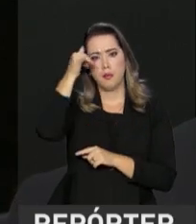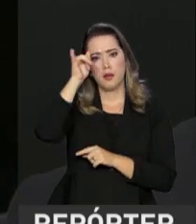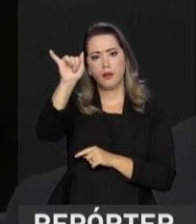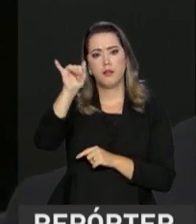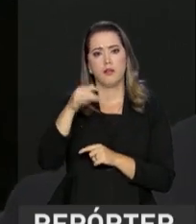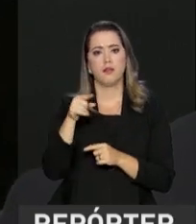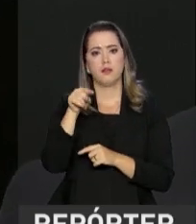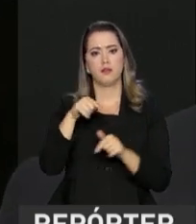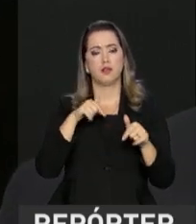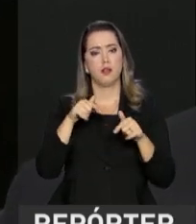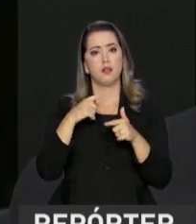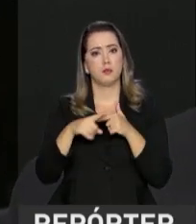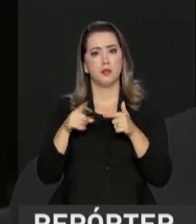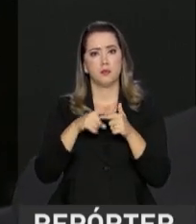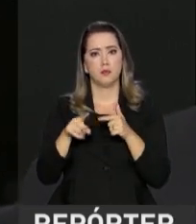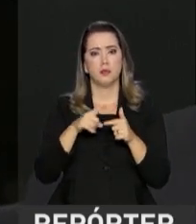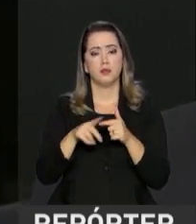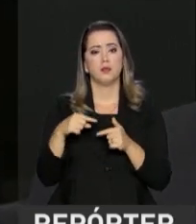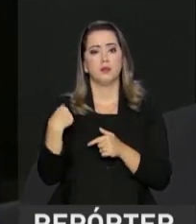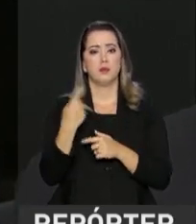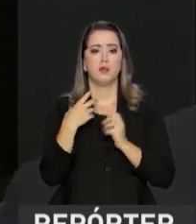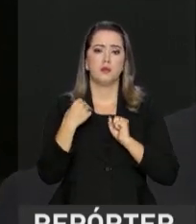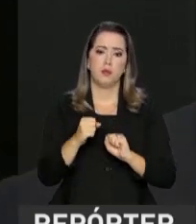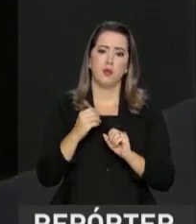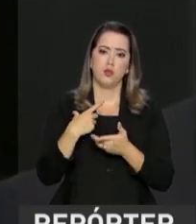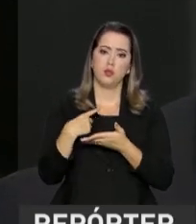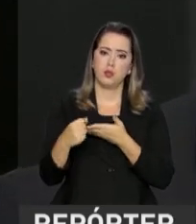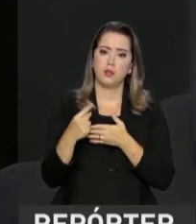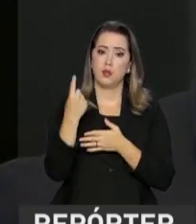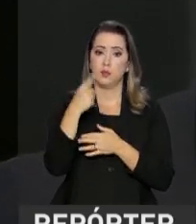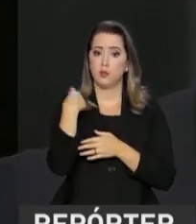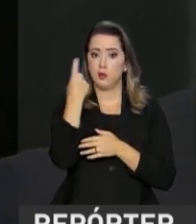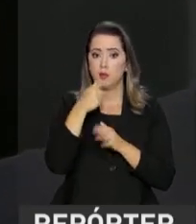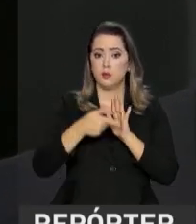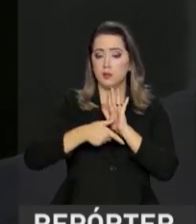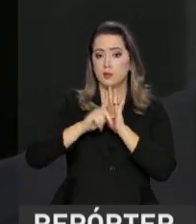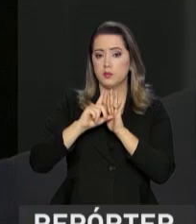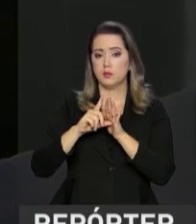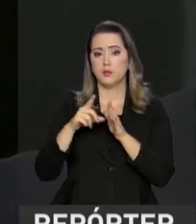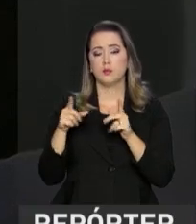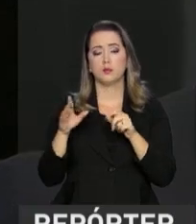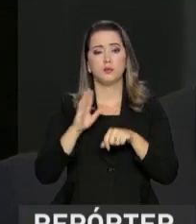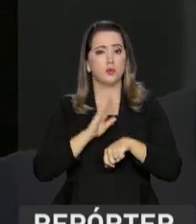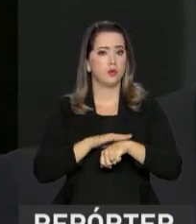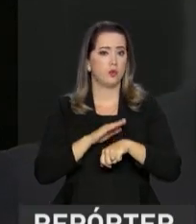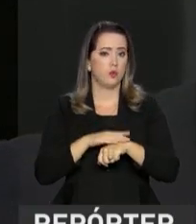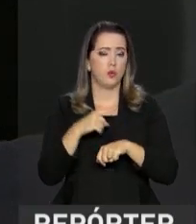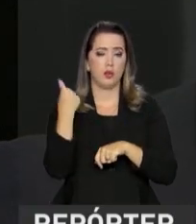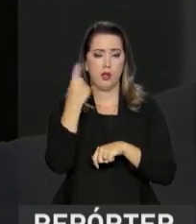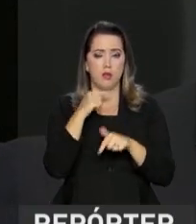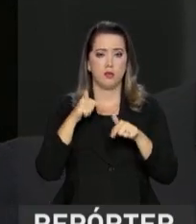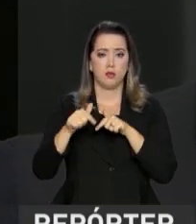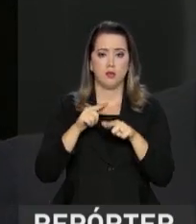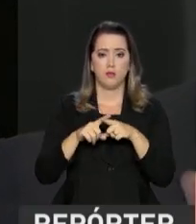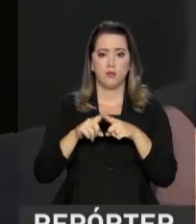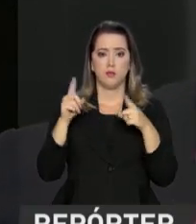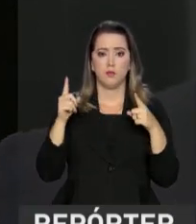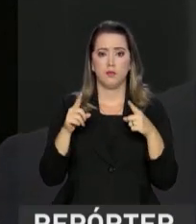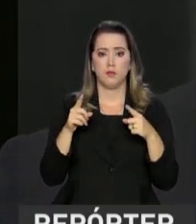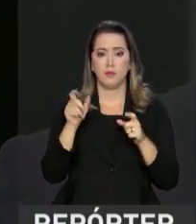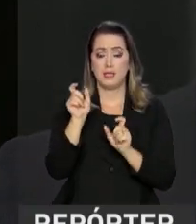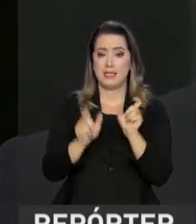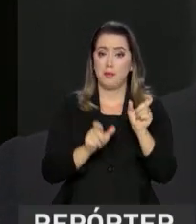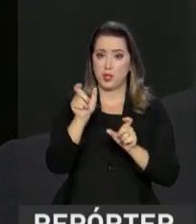tipo de situação mas ele poderá sair eventualmente de uma hora antes do do trabalho mas o